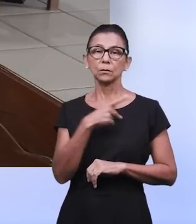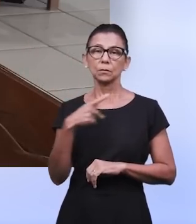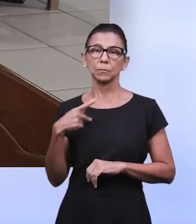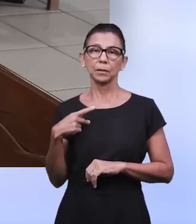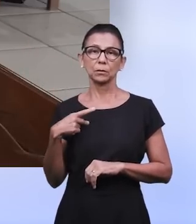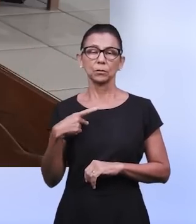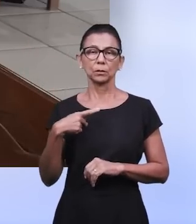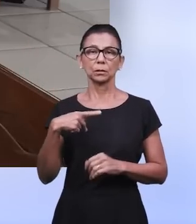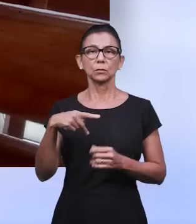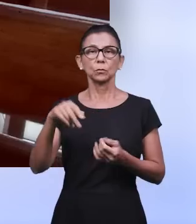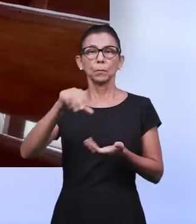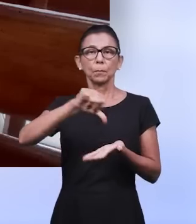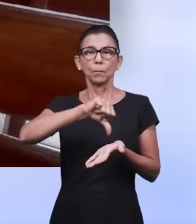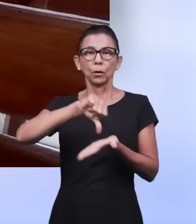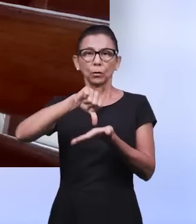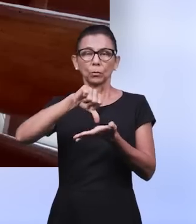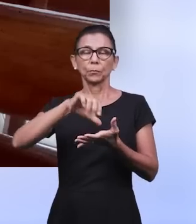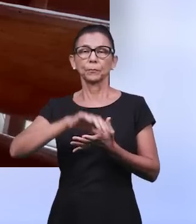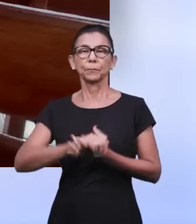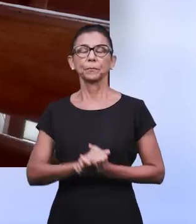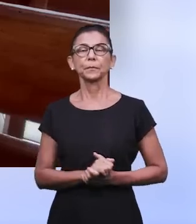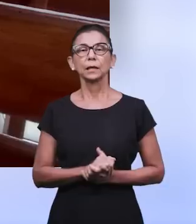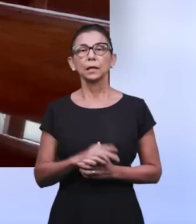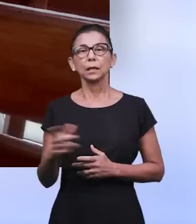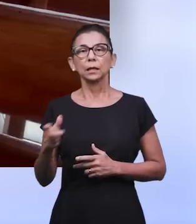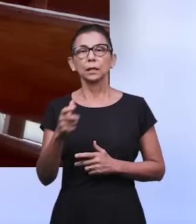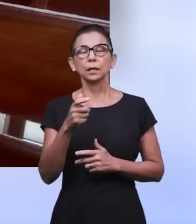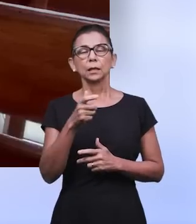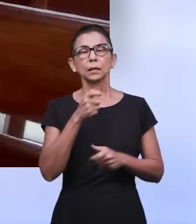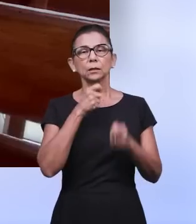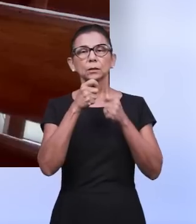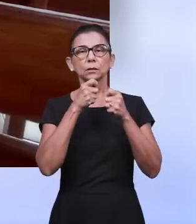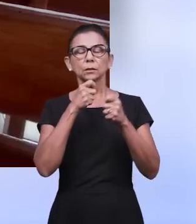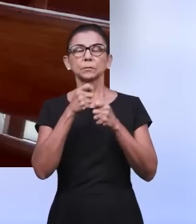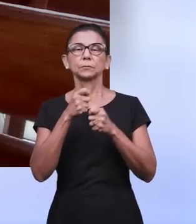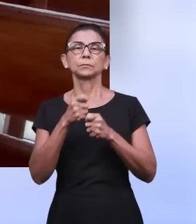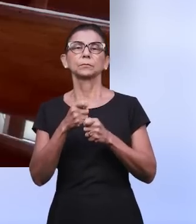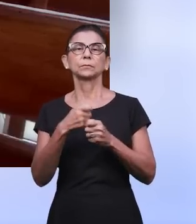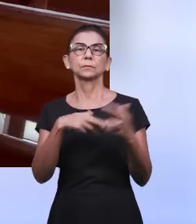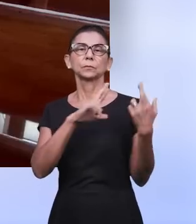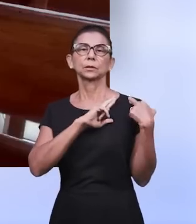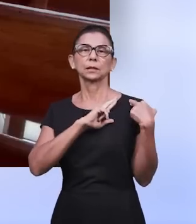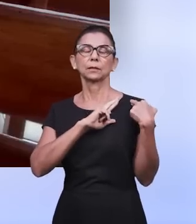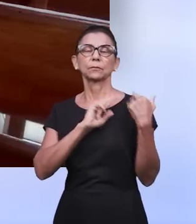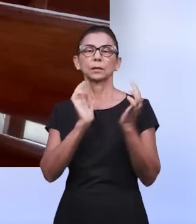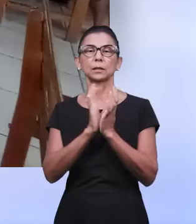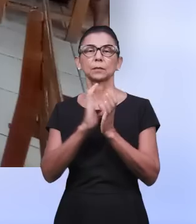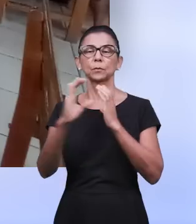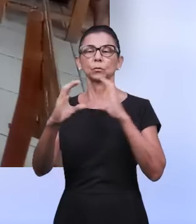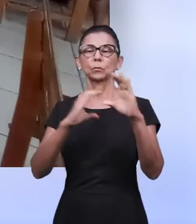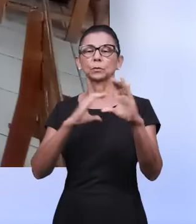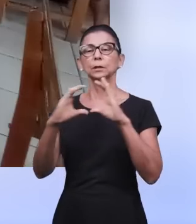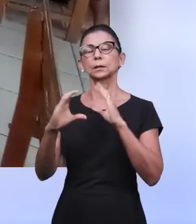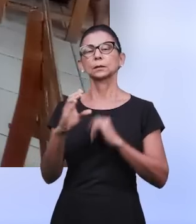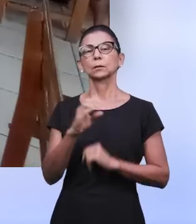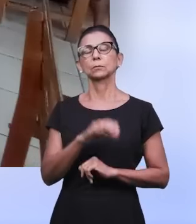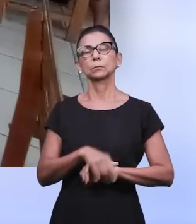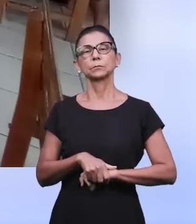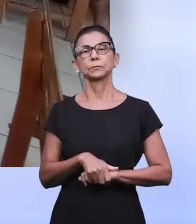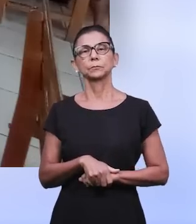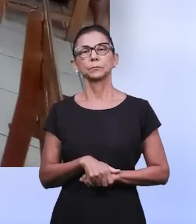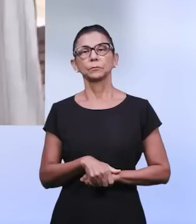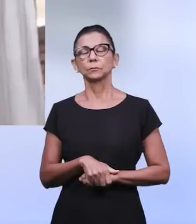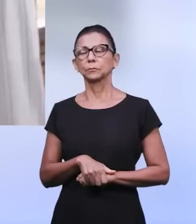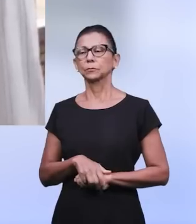pelos pastores do próprio polo. A irmã Juliane, jornalista da equipe de comunicação do Maranhão, conversou com o pastor Ronaldo Martins sobre